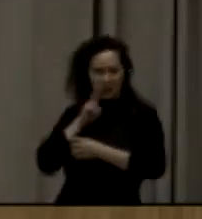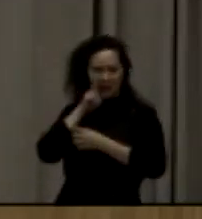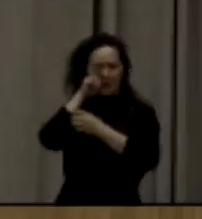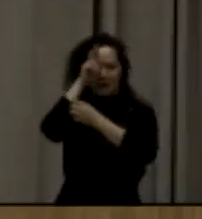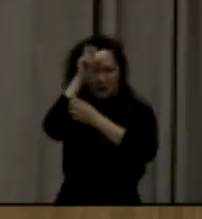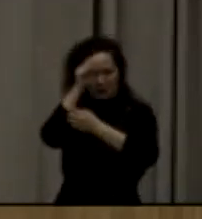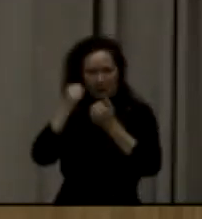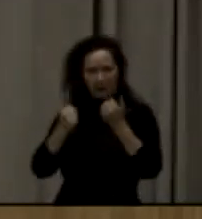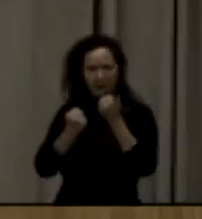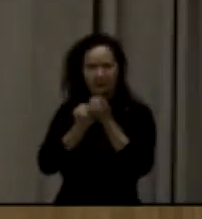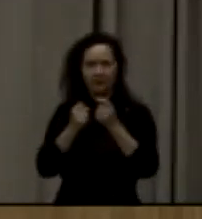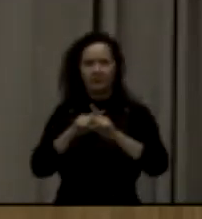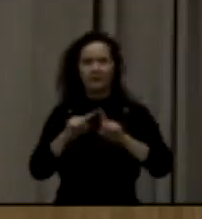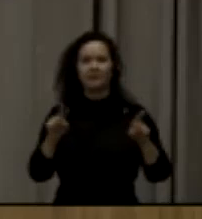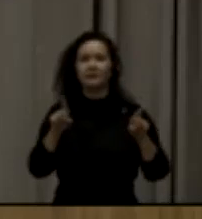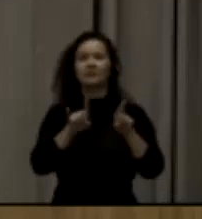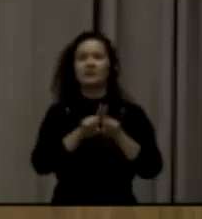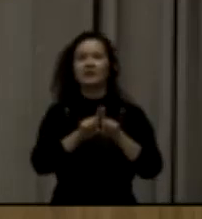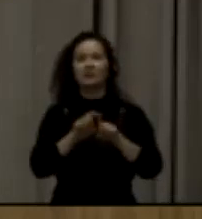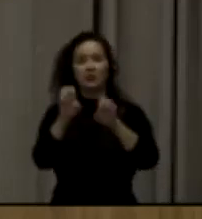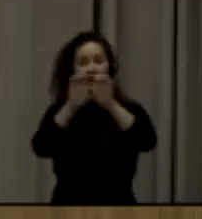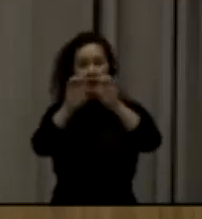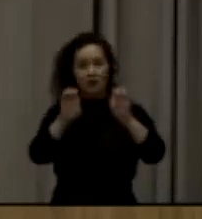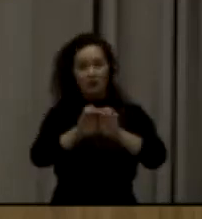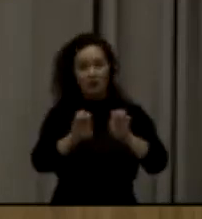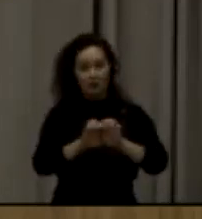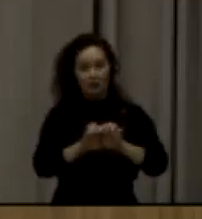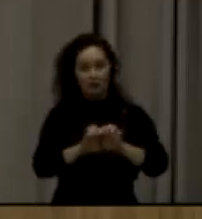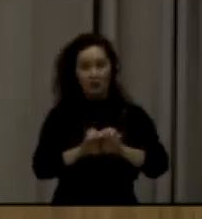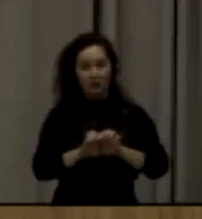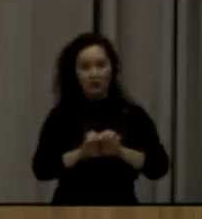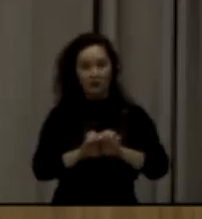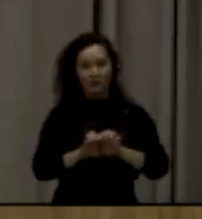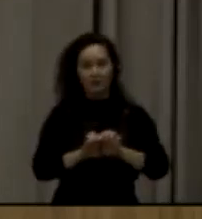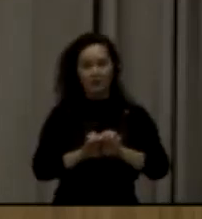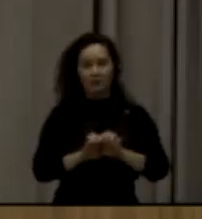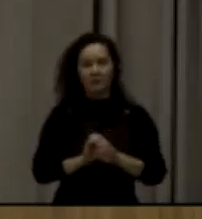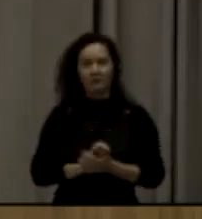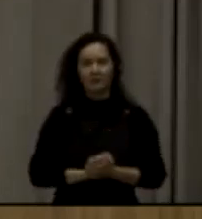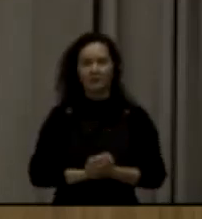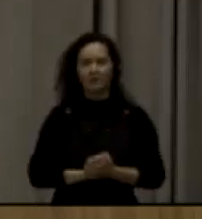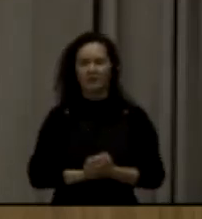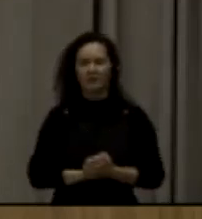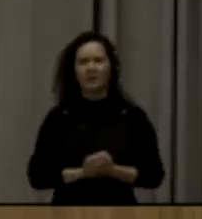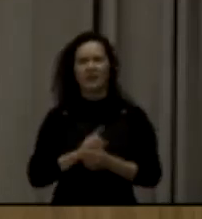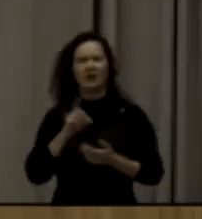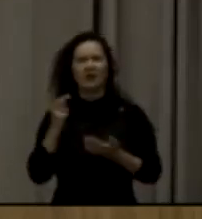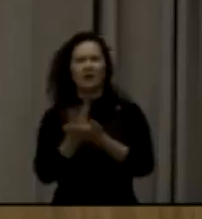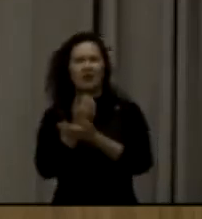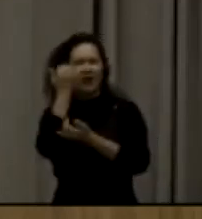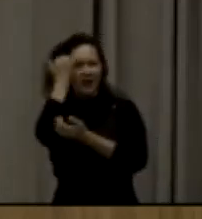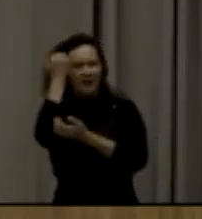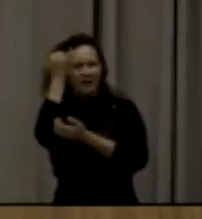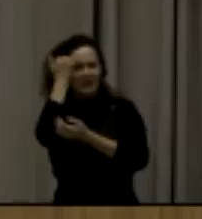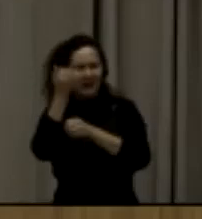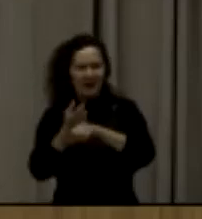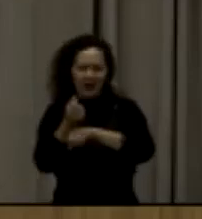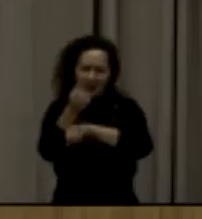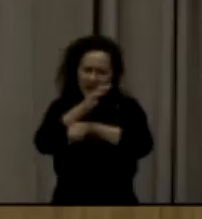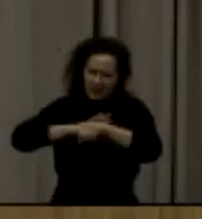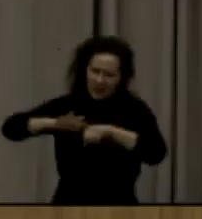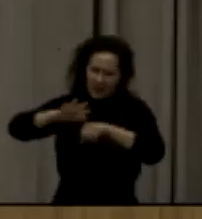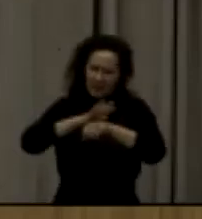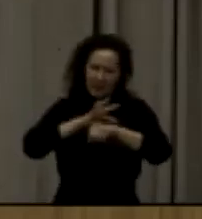forte, mas que também foi profundamente invadida pelas ideias neoliberais.